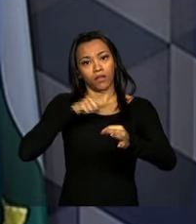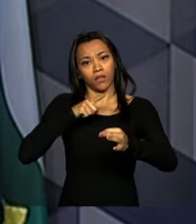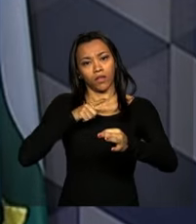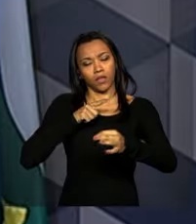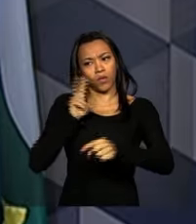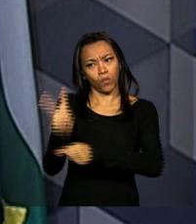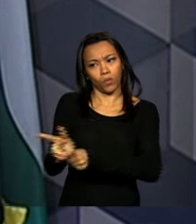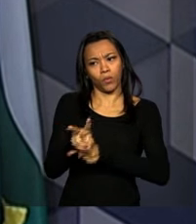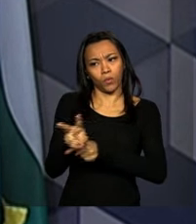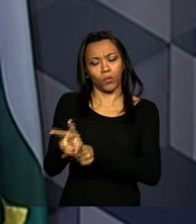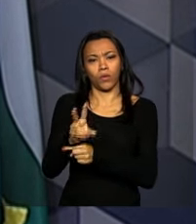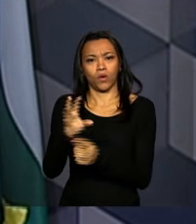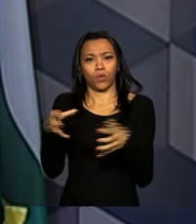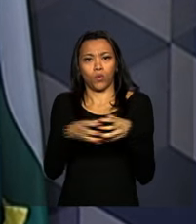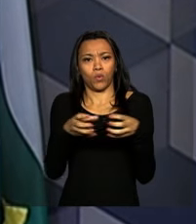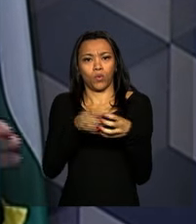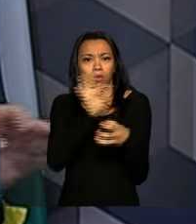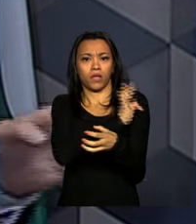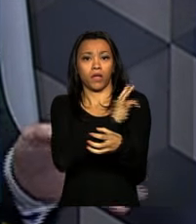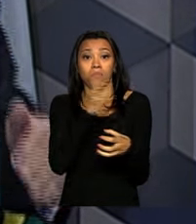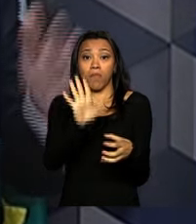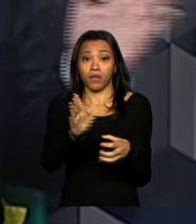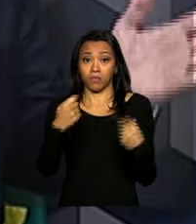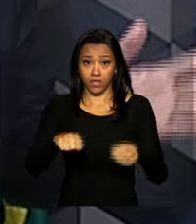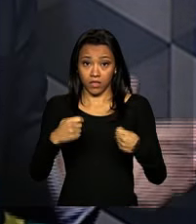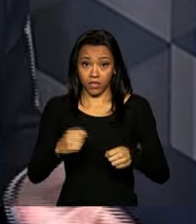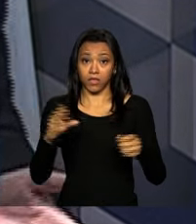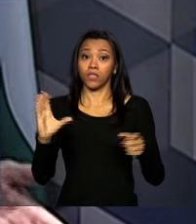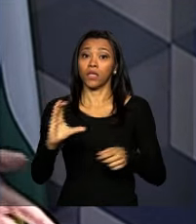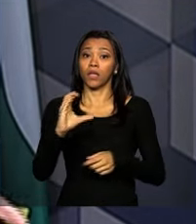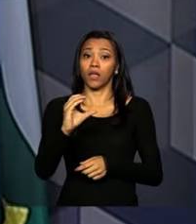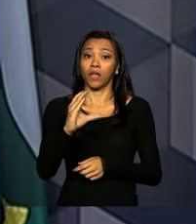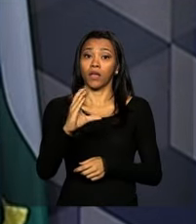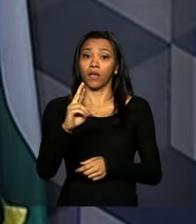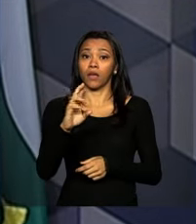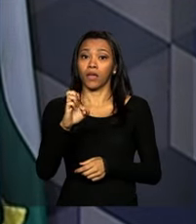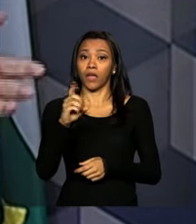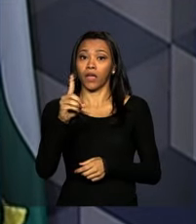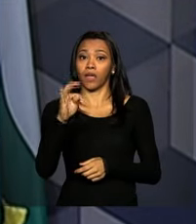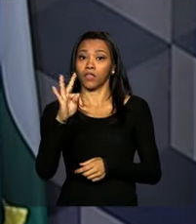sem crédito não dá para chegar. E um banco que coloca mais de 60%